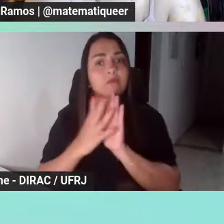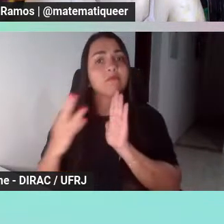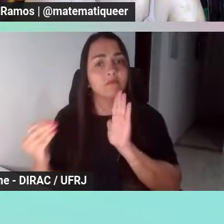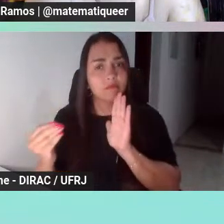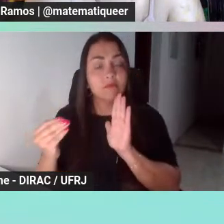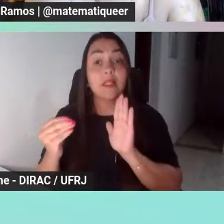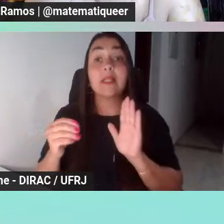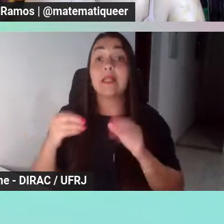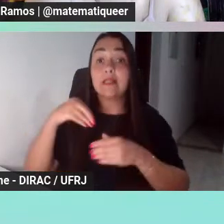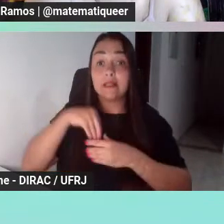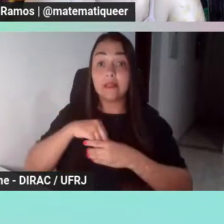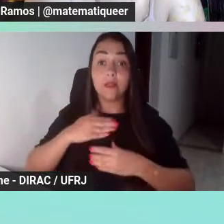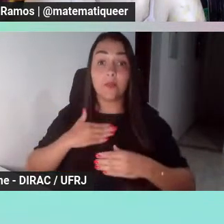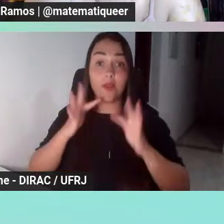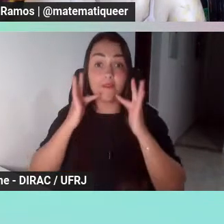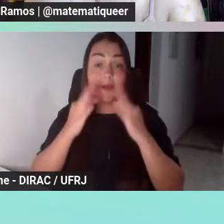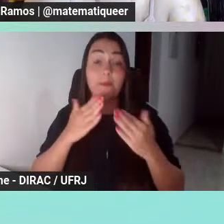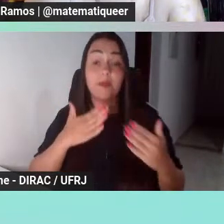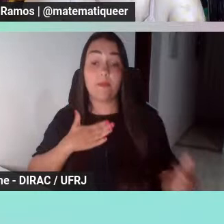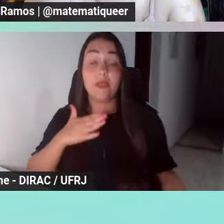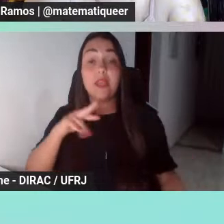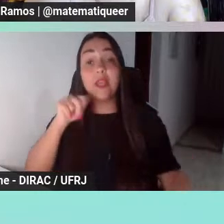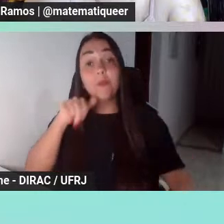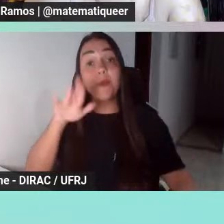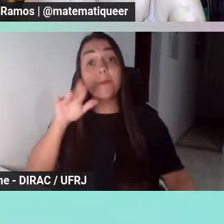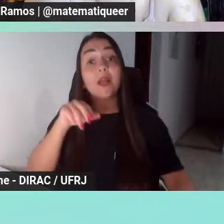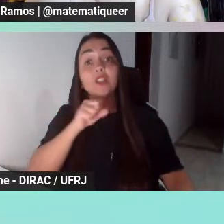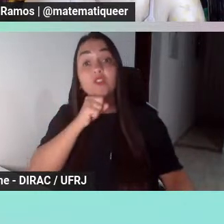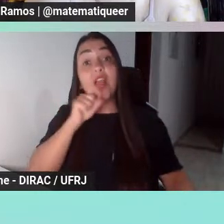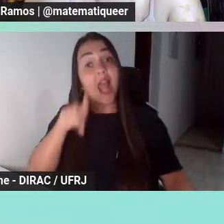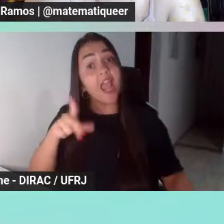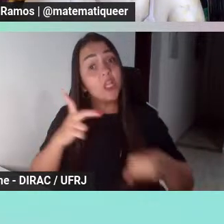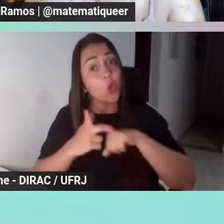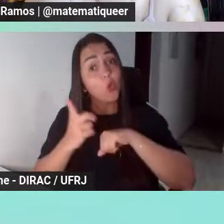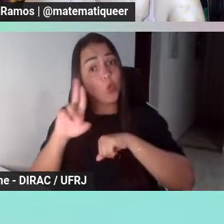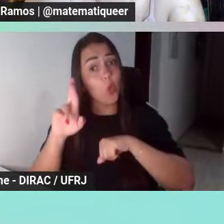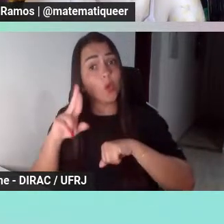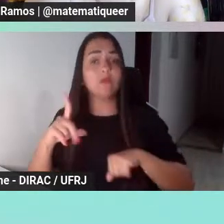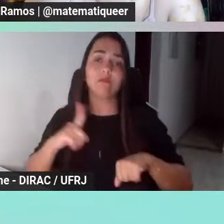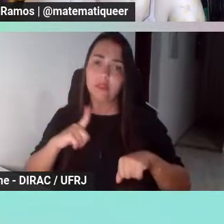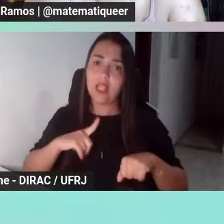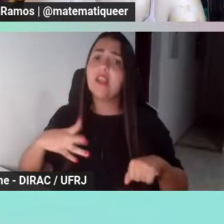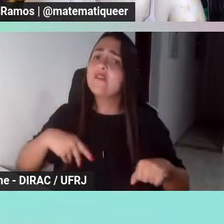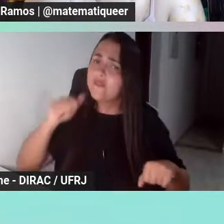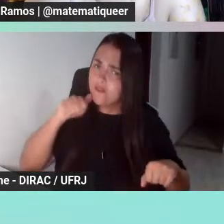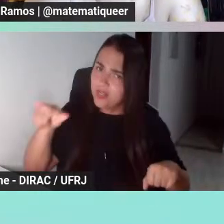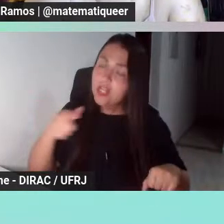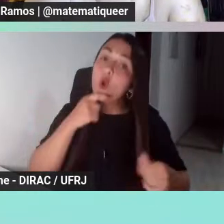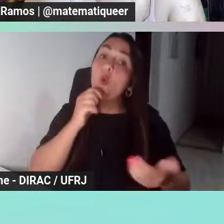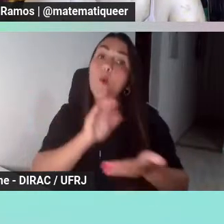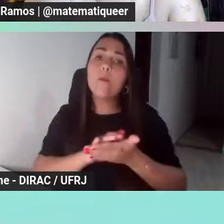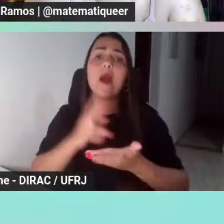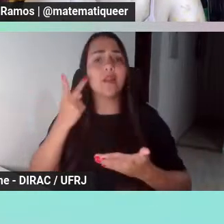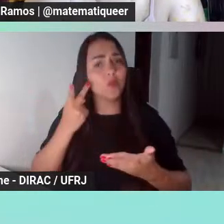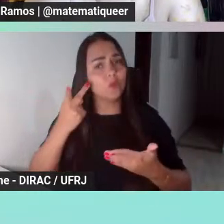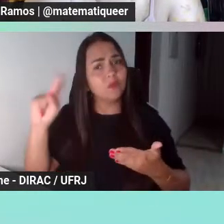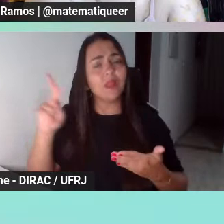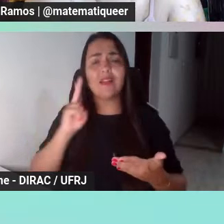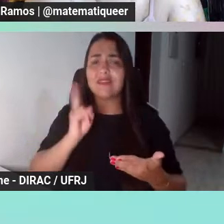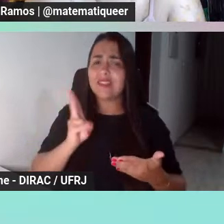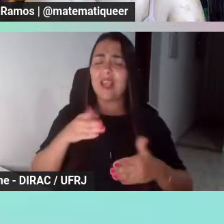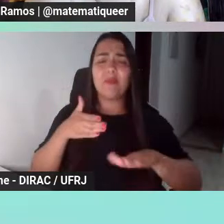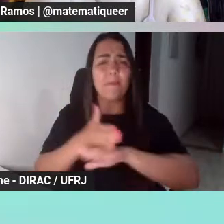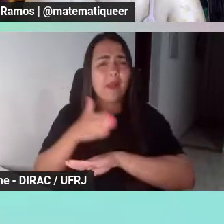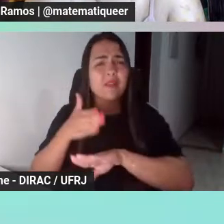na minha família, assim, a minha irmã mais velha é doutora também, ela também tem uma filha, também o marido dela sempre, né,